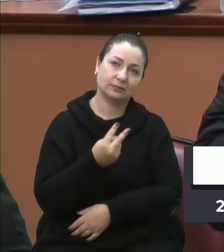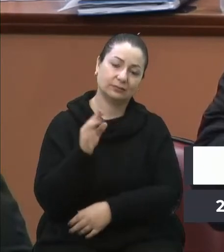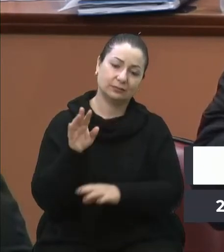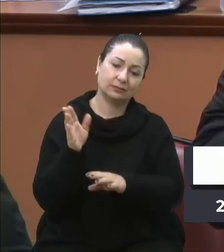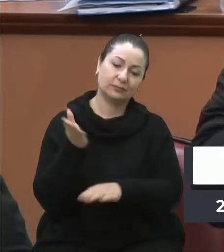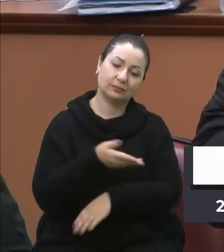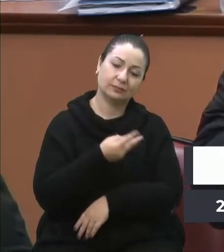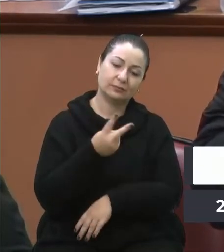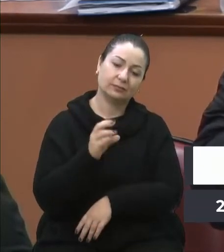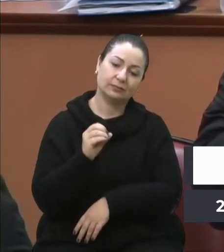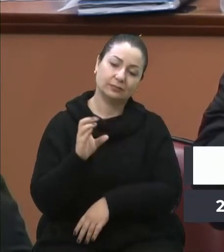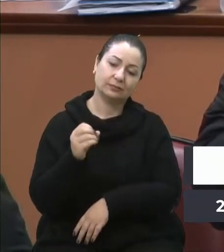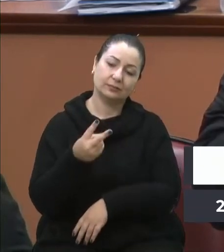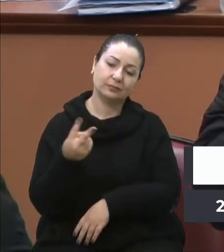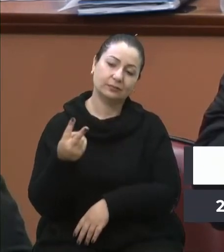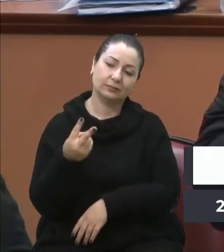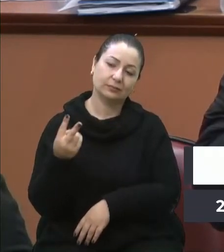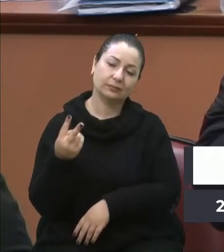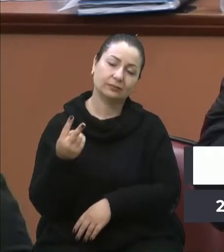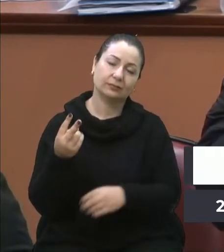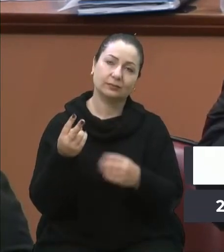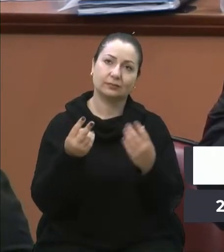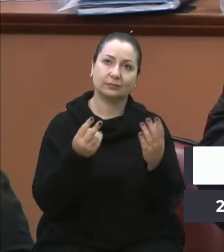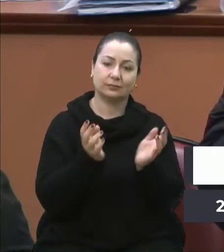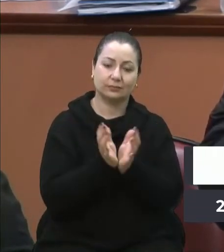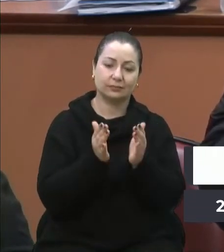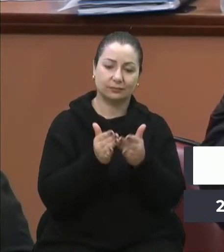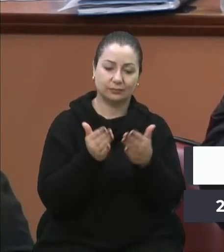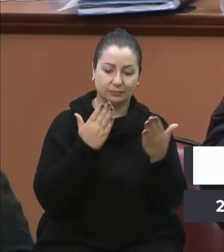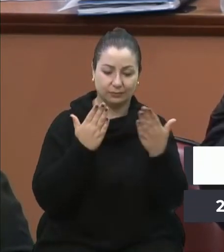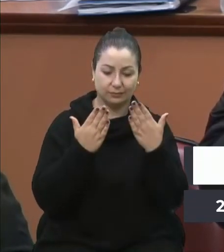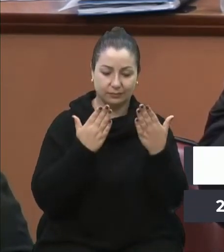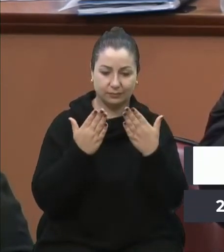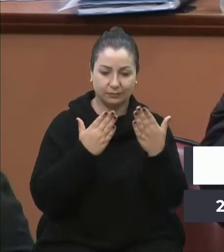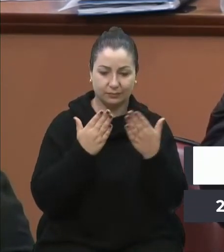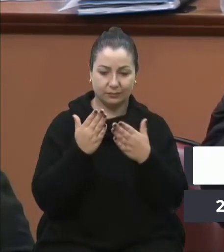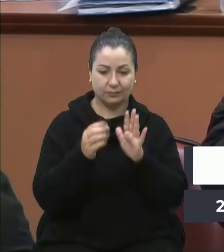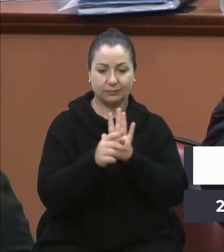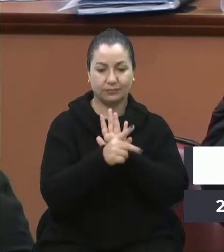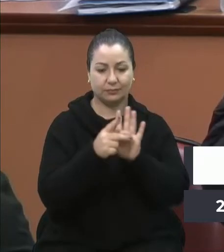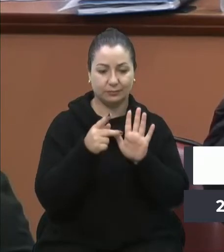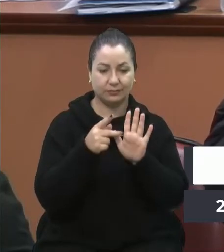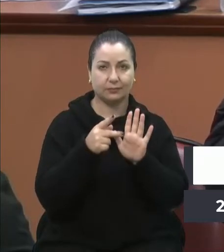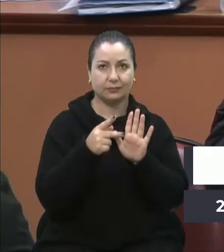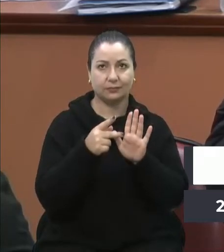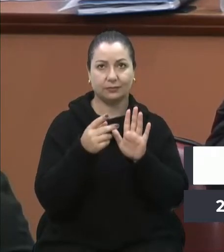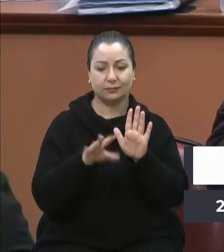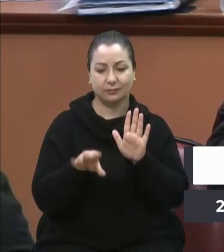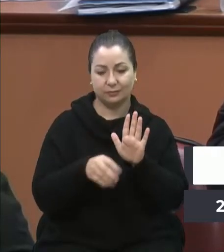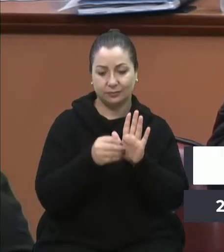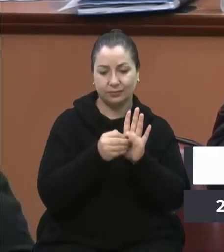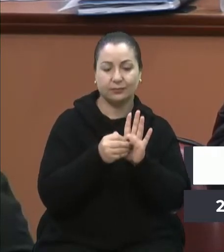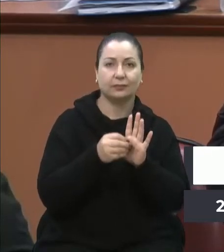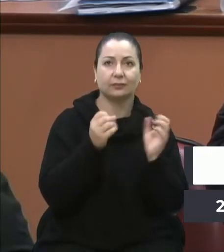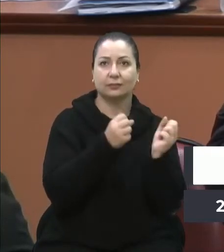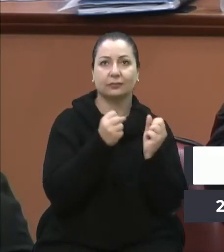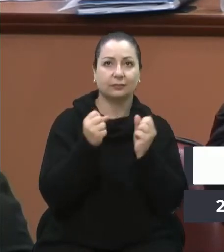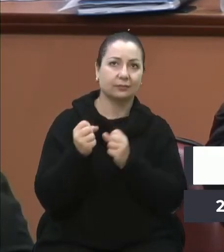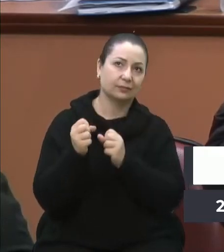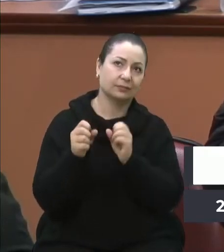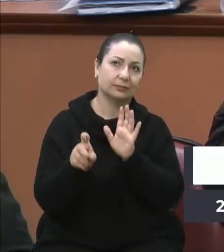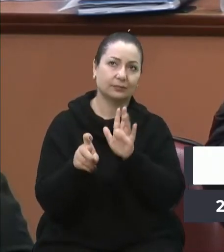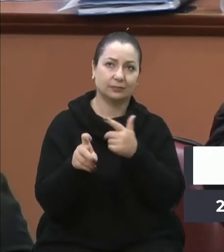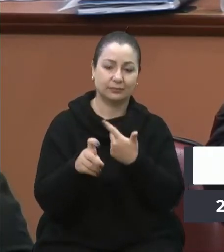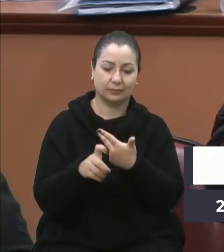2022. Recebe esta comissão para análise e parecer o projeto de lei emendado de autoria do Poder Executivo que altera e